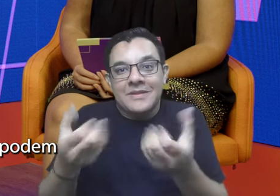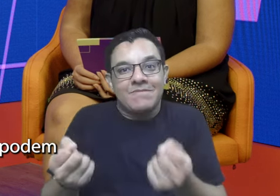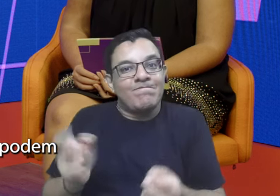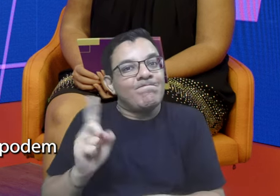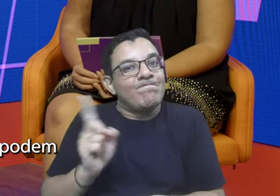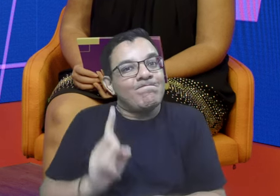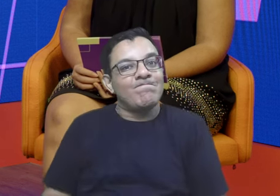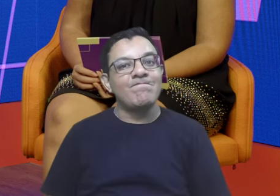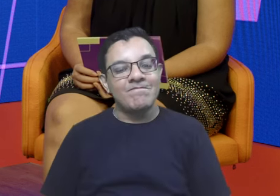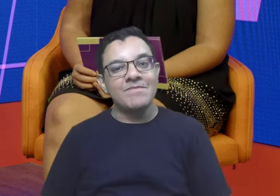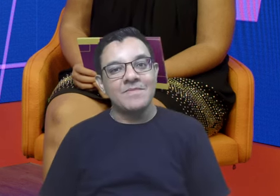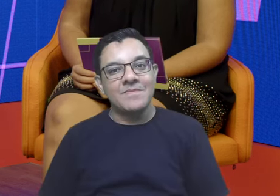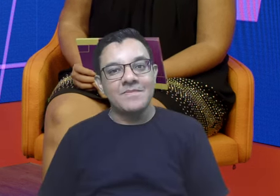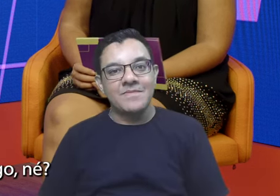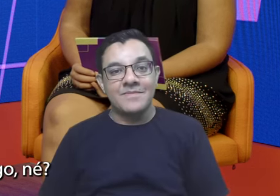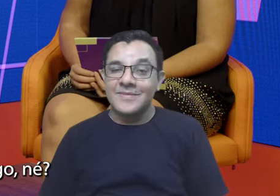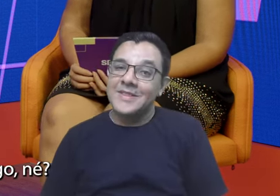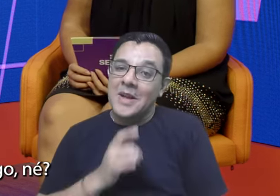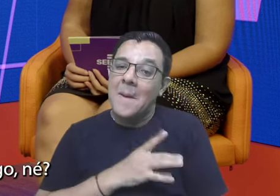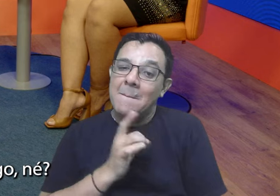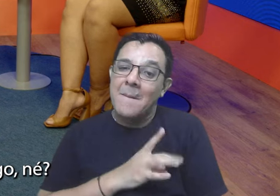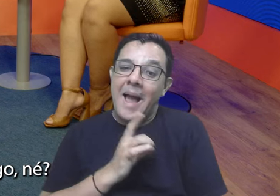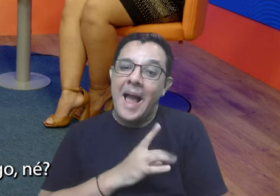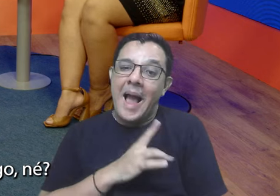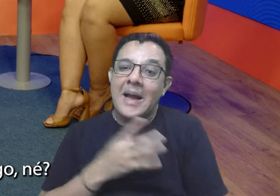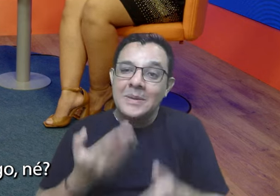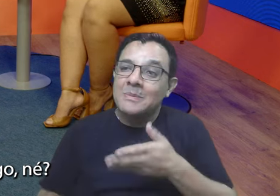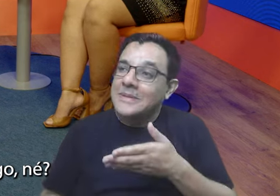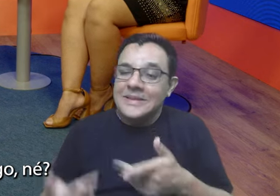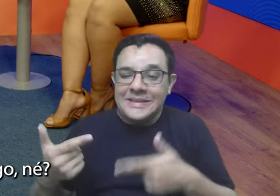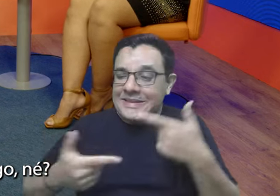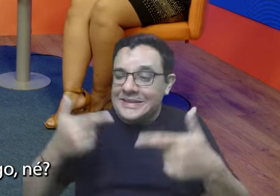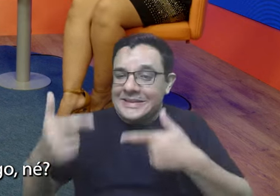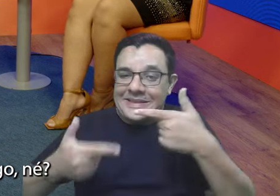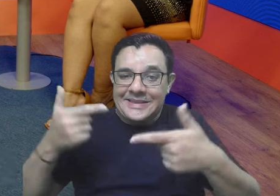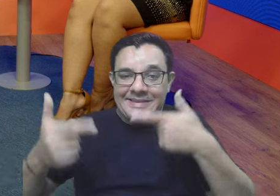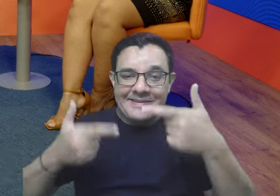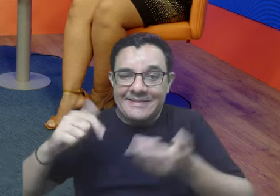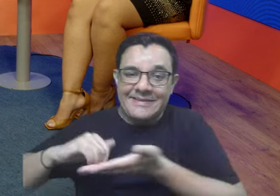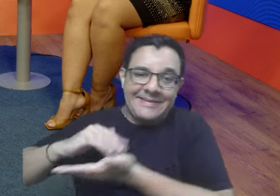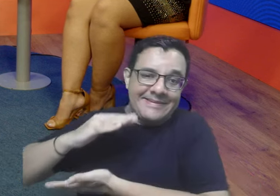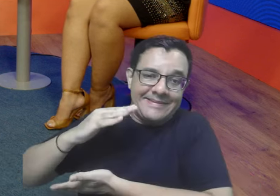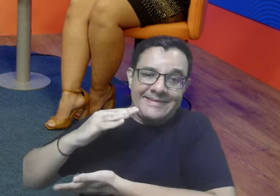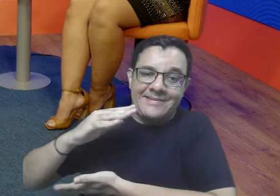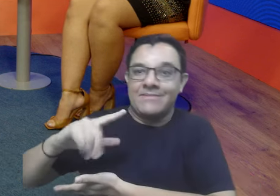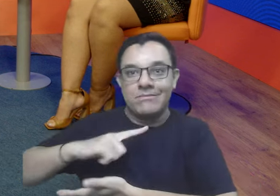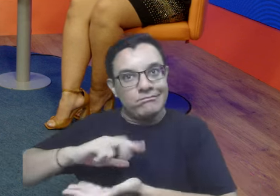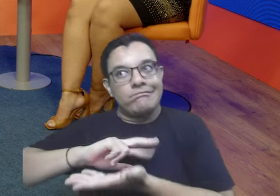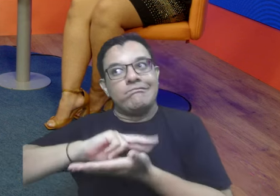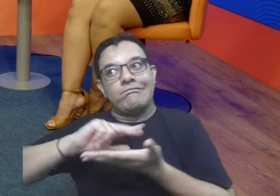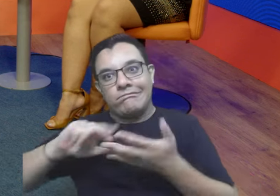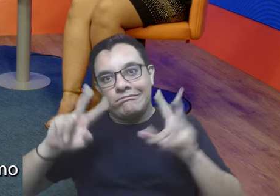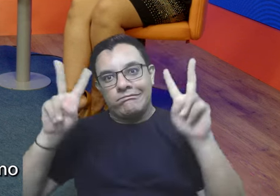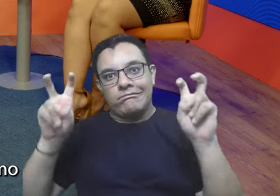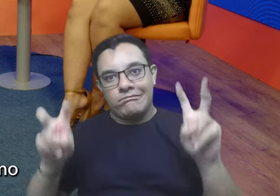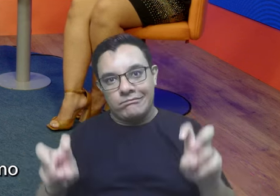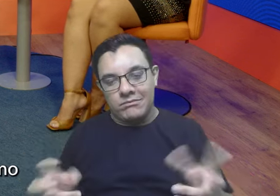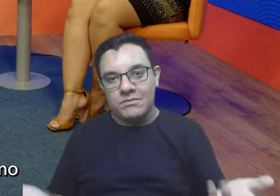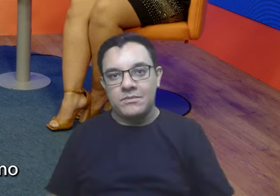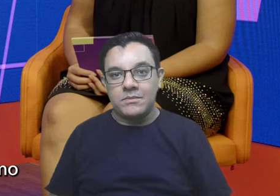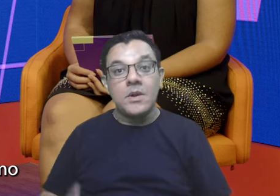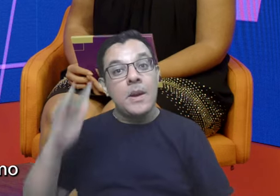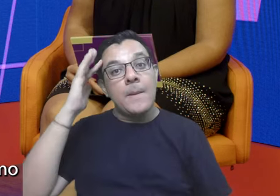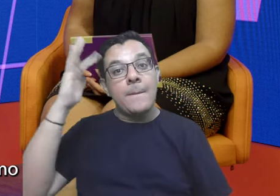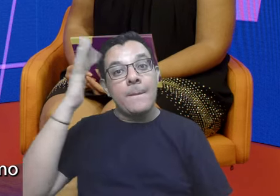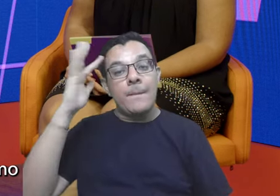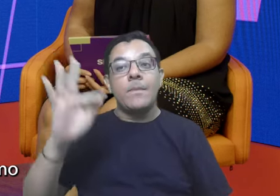não aceitar aceitar né e com medo de perder o emprego né de Vi todos esses vieses né ex exato E se a gente for pensar